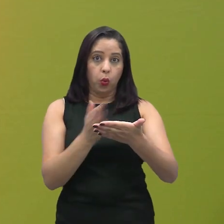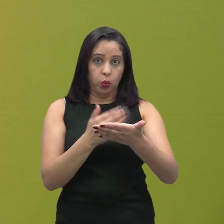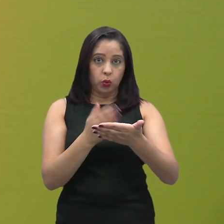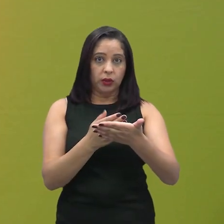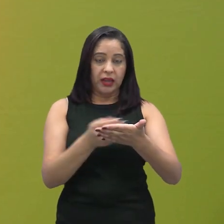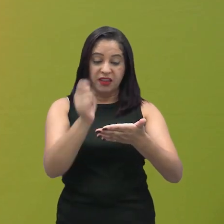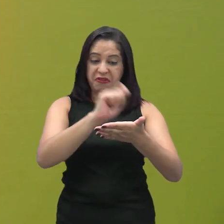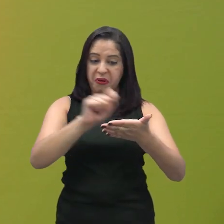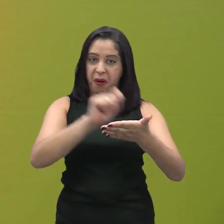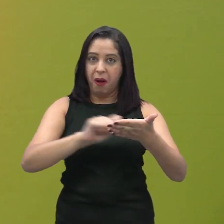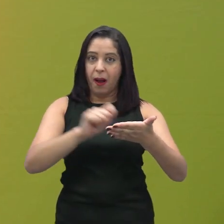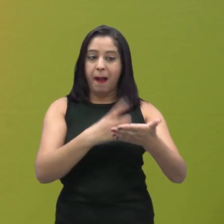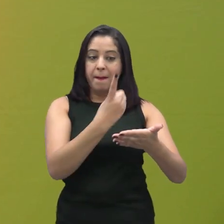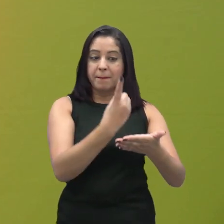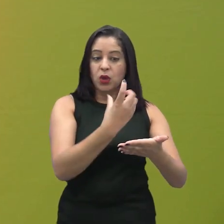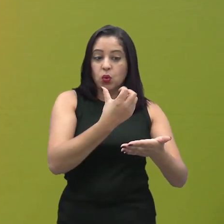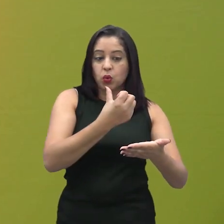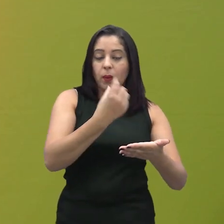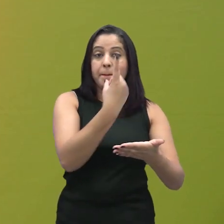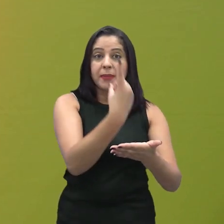publicada pela primeira vez faz tempo, hein?